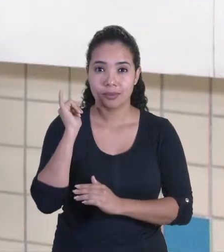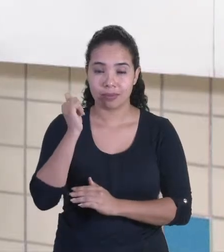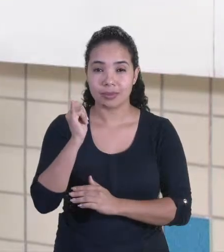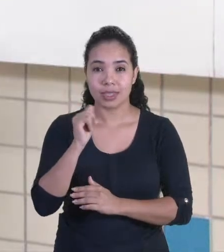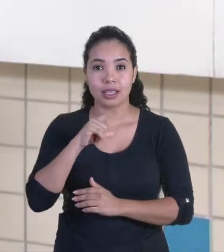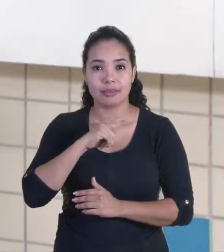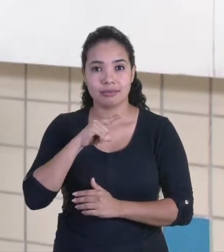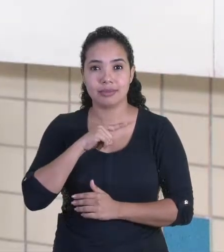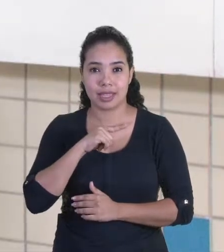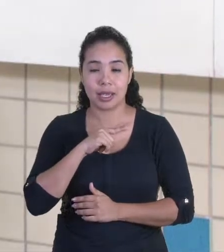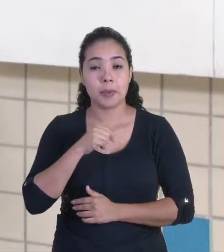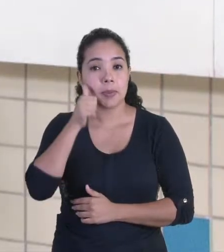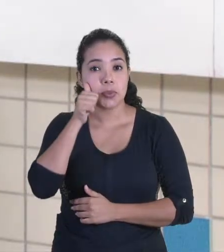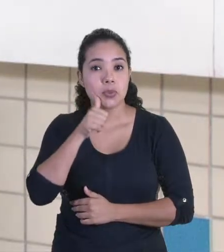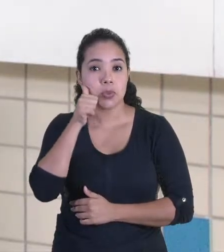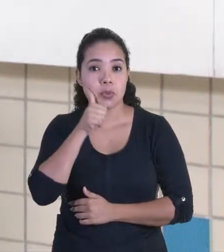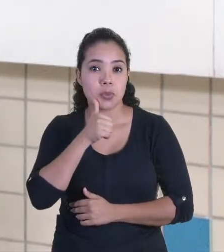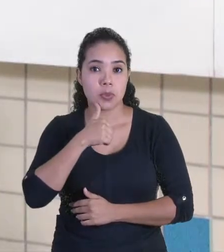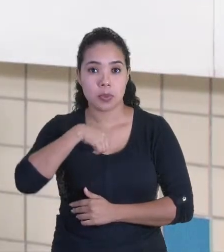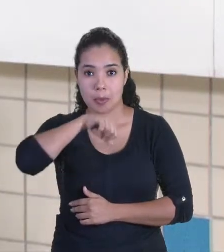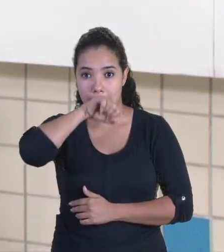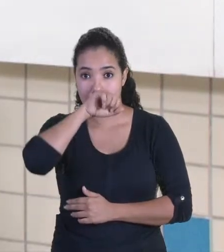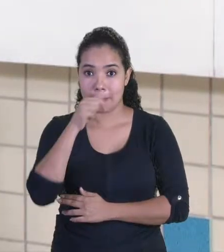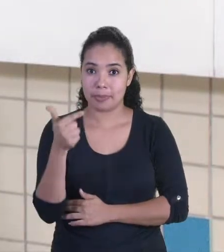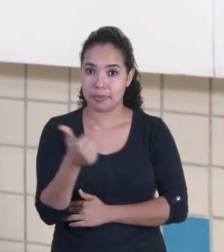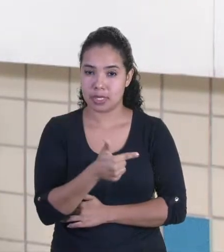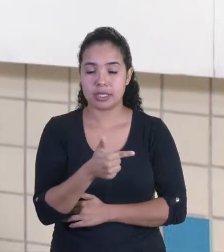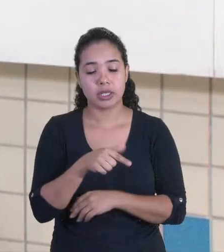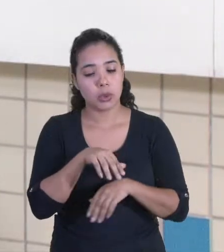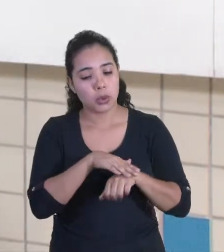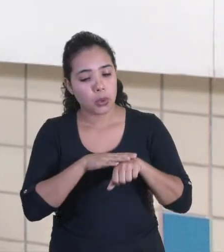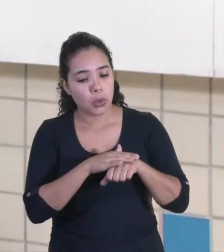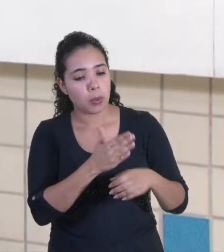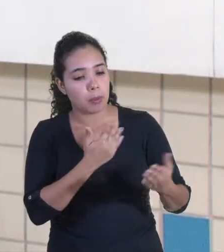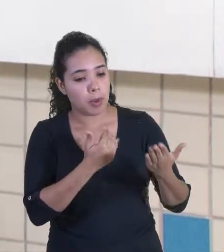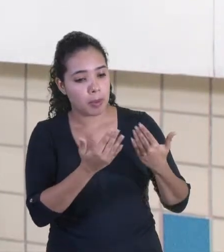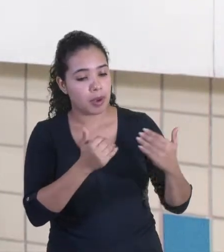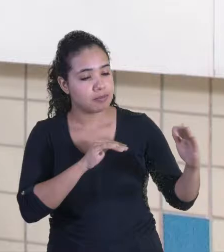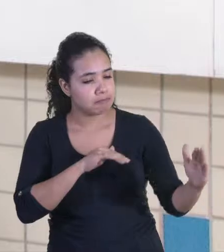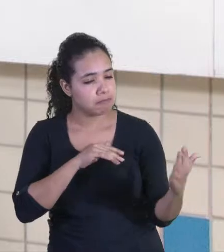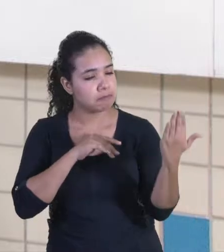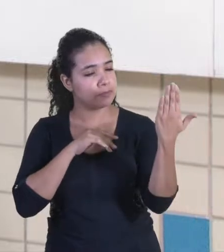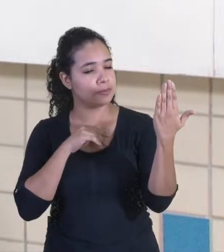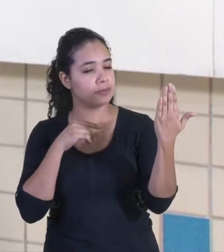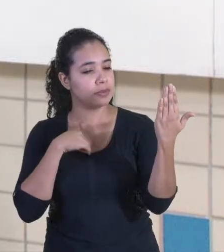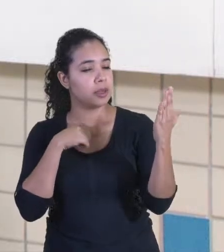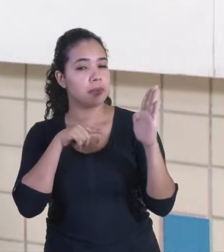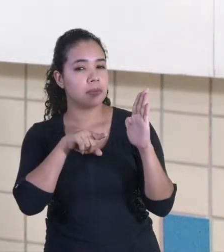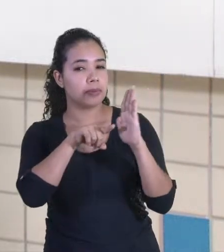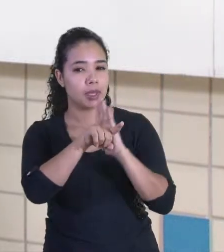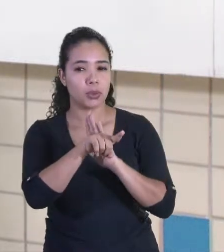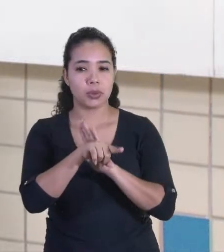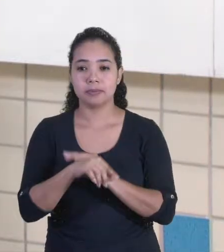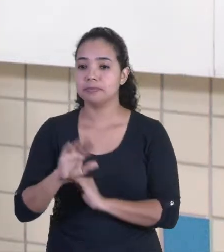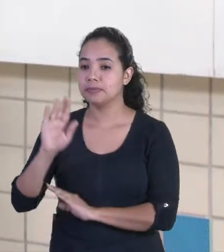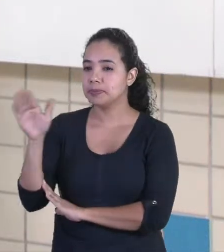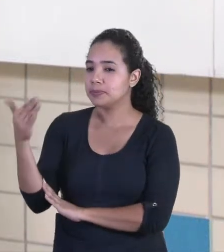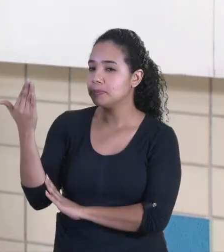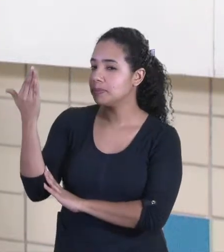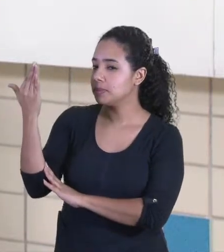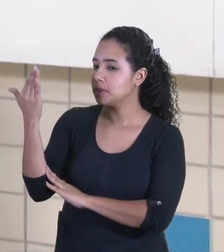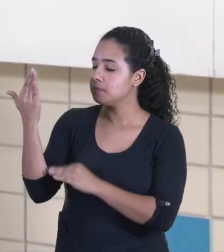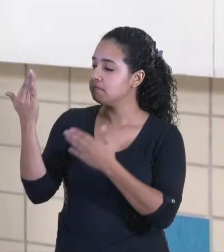uma madrasta e ela sempre conversa com o espelho e pergunta assim para o espelho: espelho,